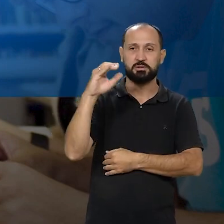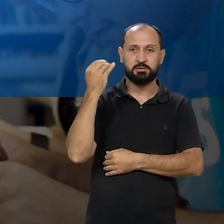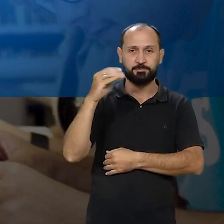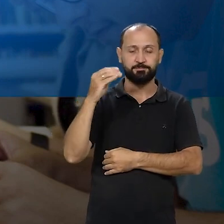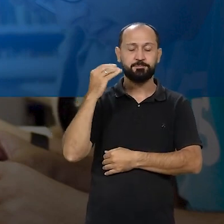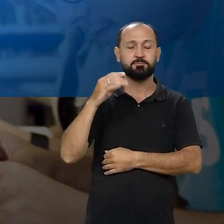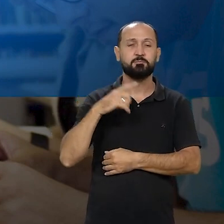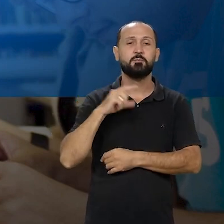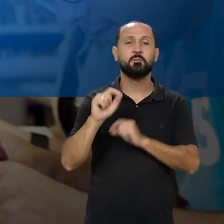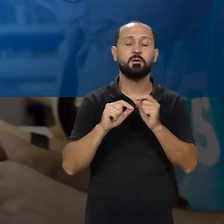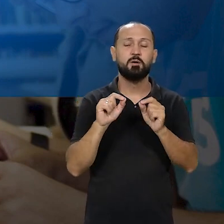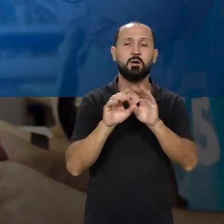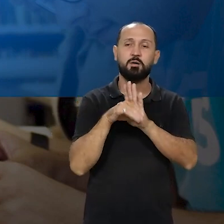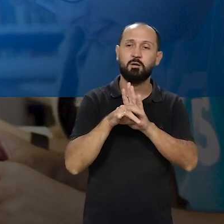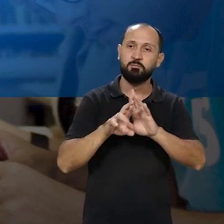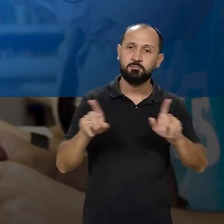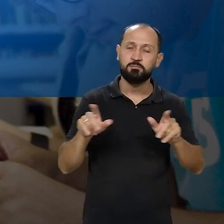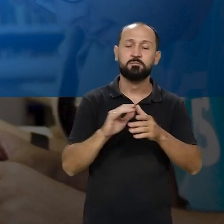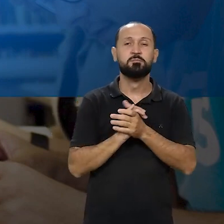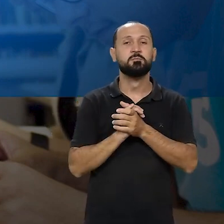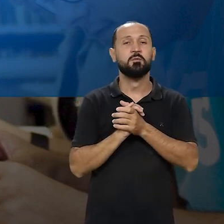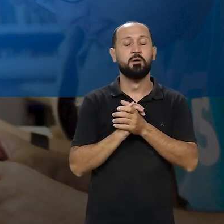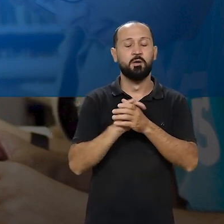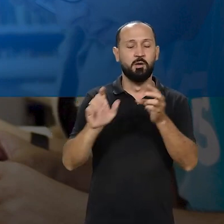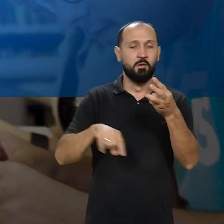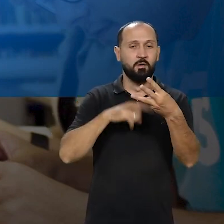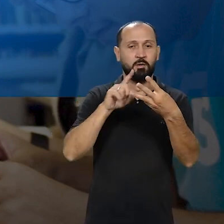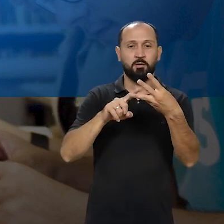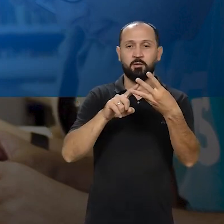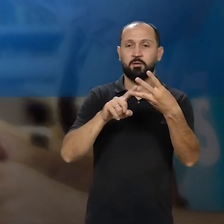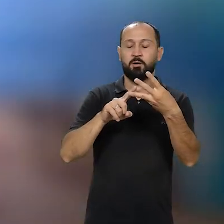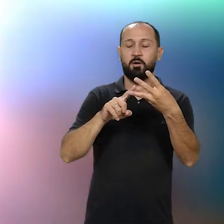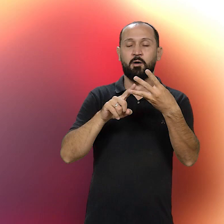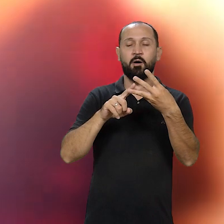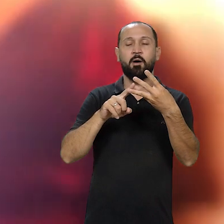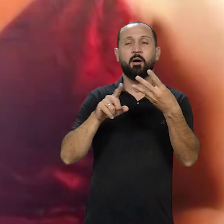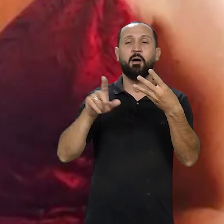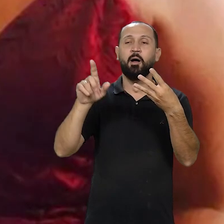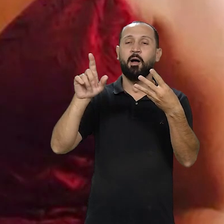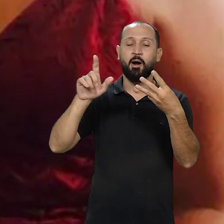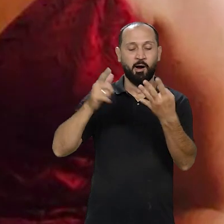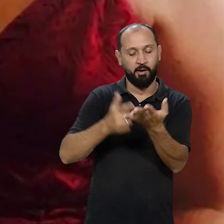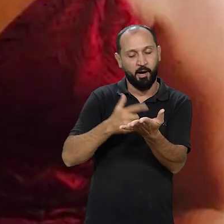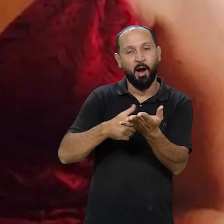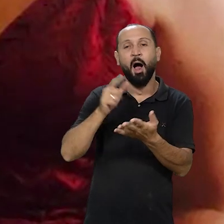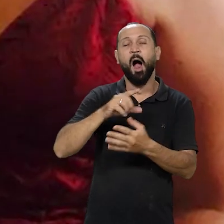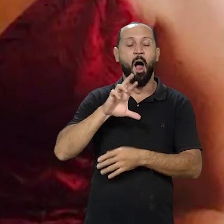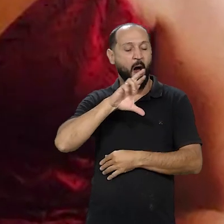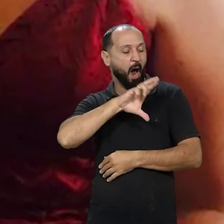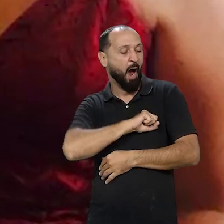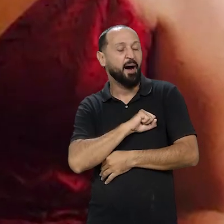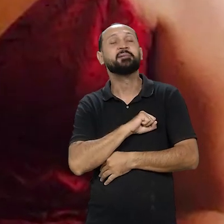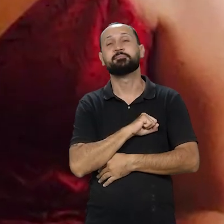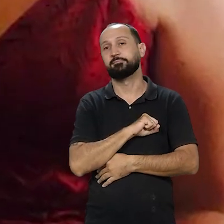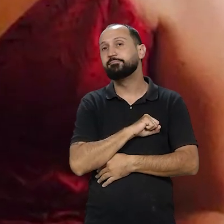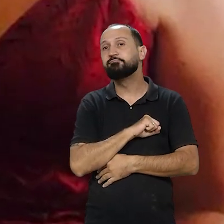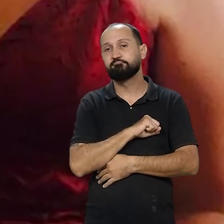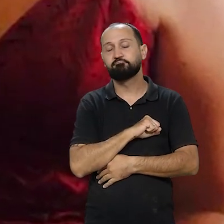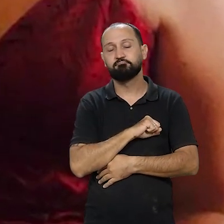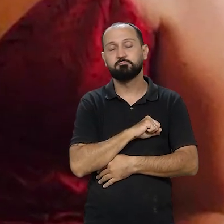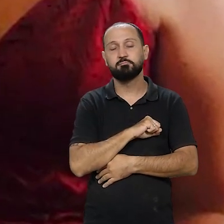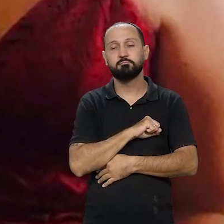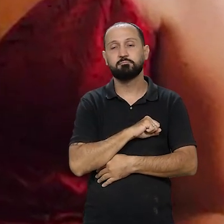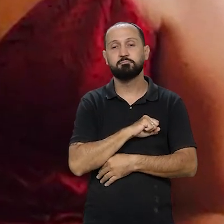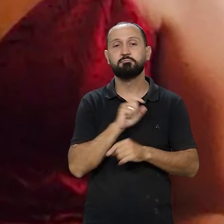assim, ainda que traga conceitos, né. O terceiro livro, que é Nau dos Amoucos, ele é um romance, né? Então ele já é um pouco